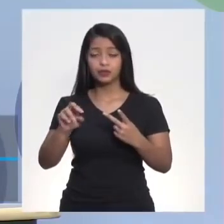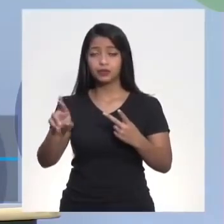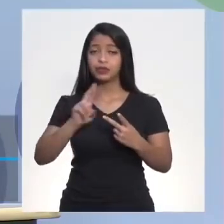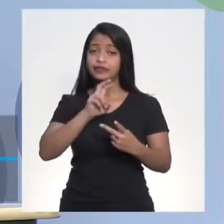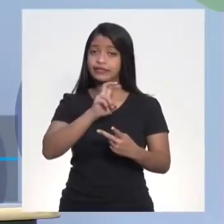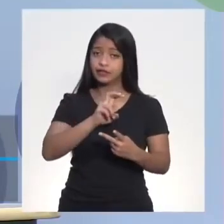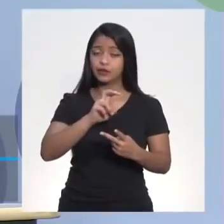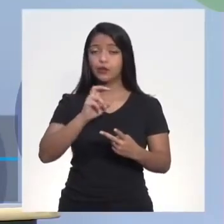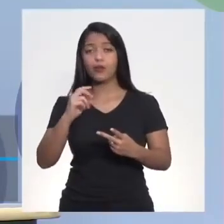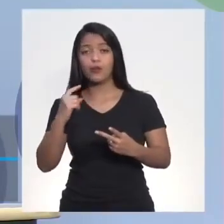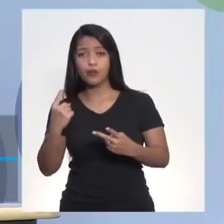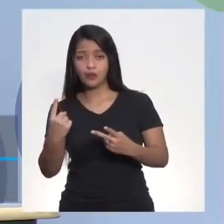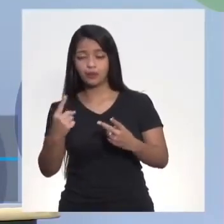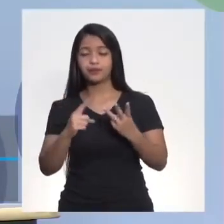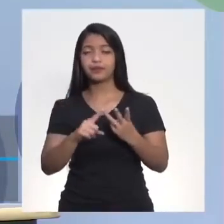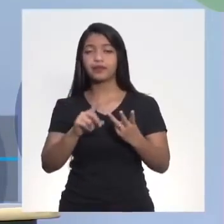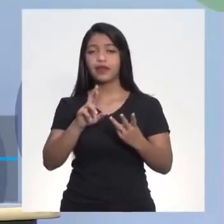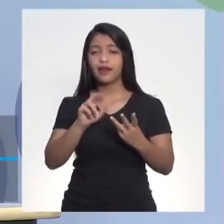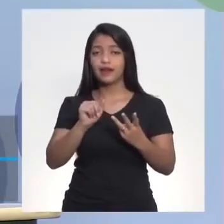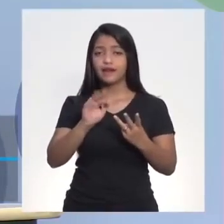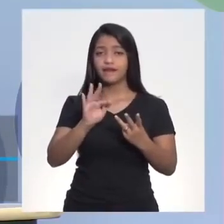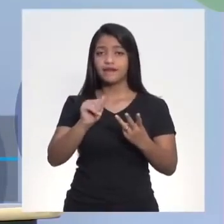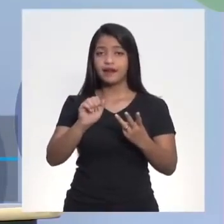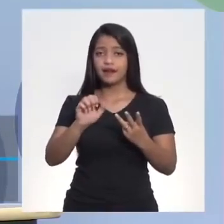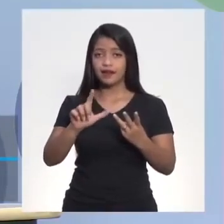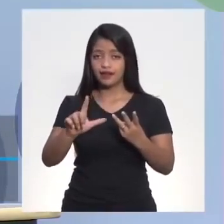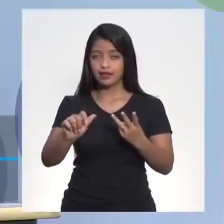também colocaram 3 e 5.